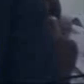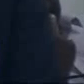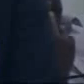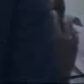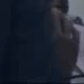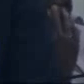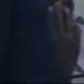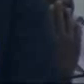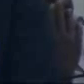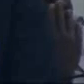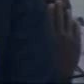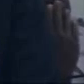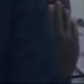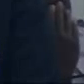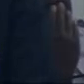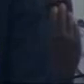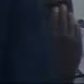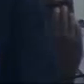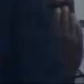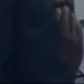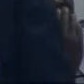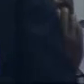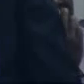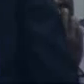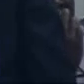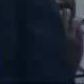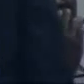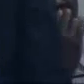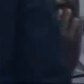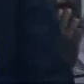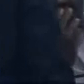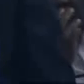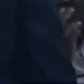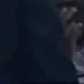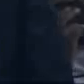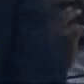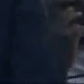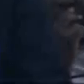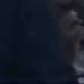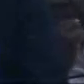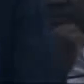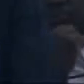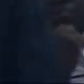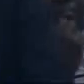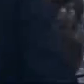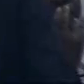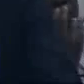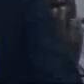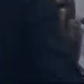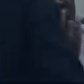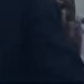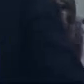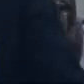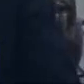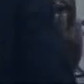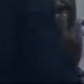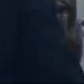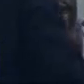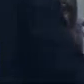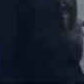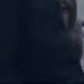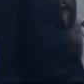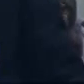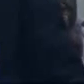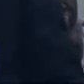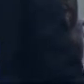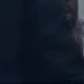vai pegar no pé, vou mandar mais requerimento, vou mandar indicação. Espero que esse bairro Saíra seja olhado com mais carinho